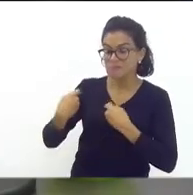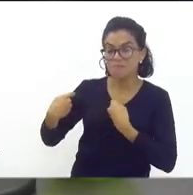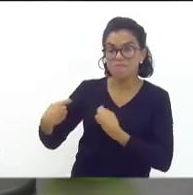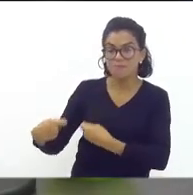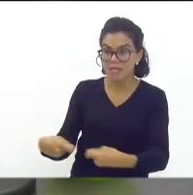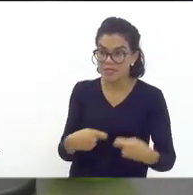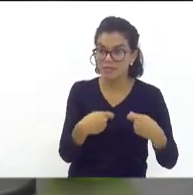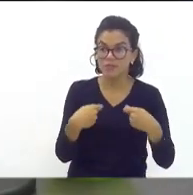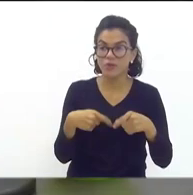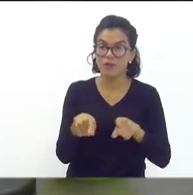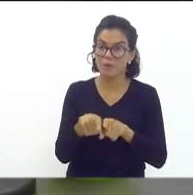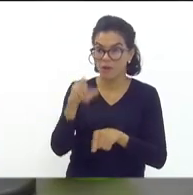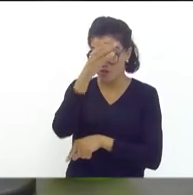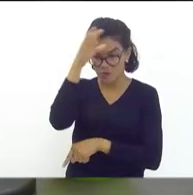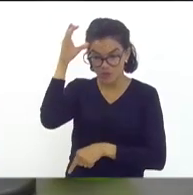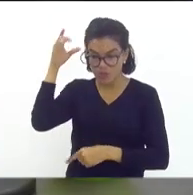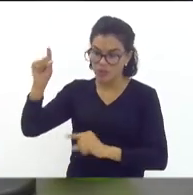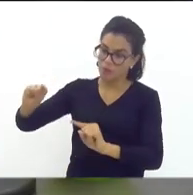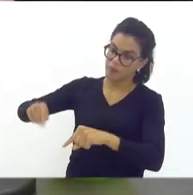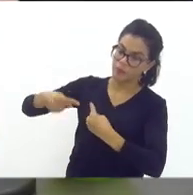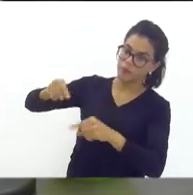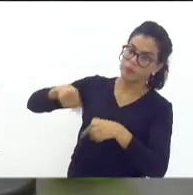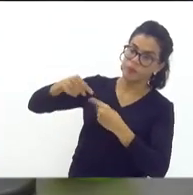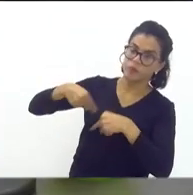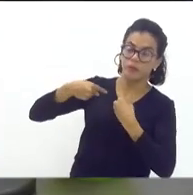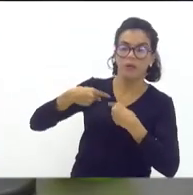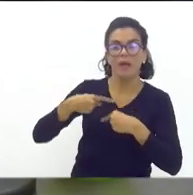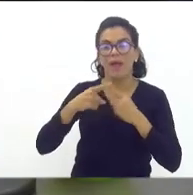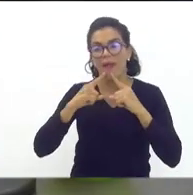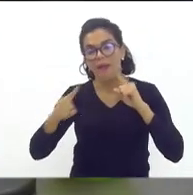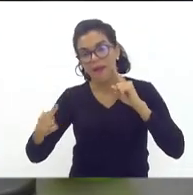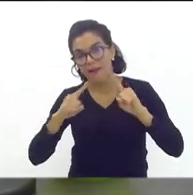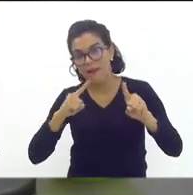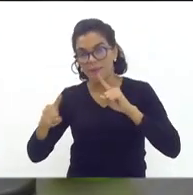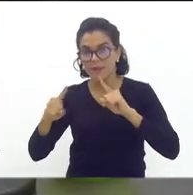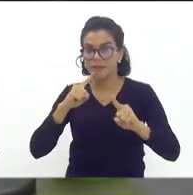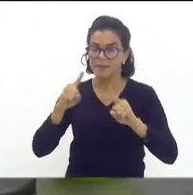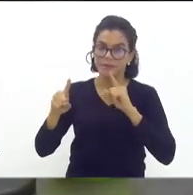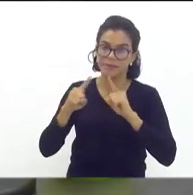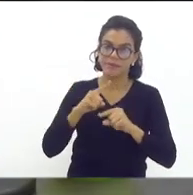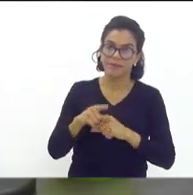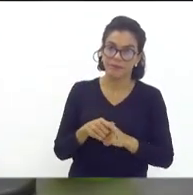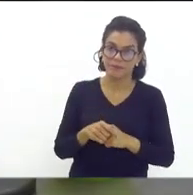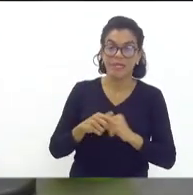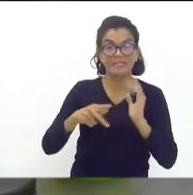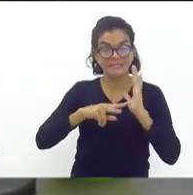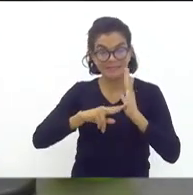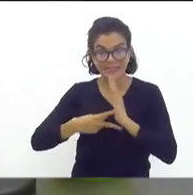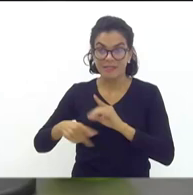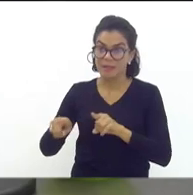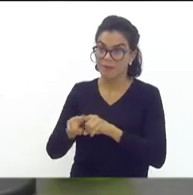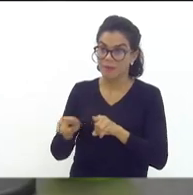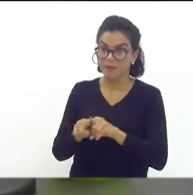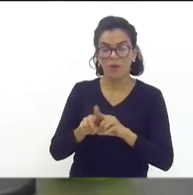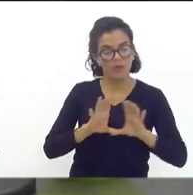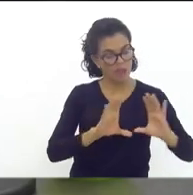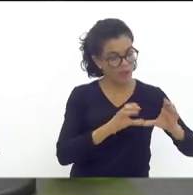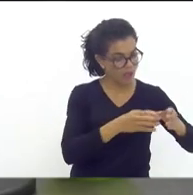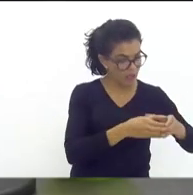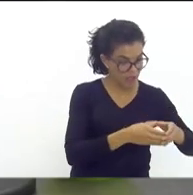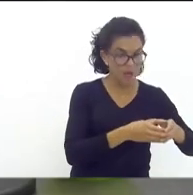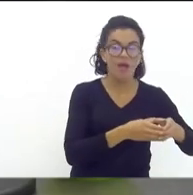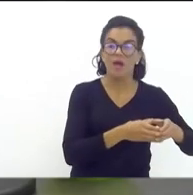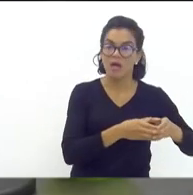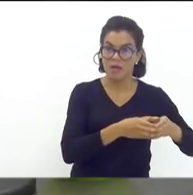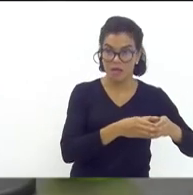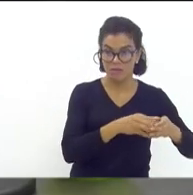pelos usuários pelo sindicato e a questão do saneamento são são outras câmaras Inclusive a